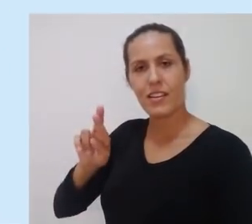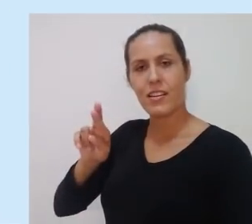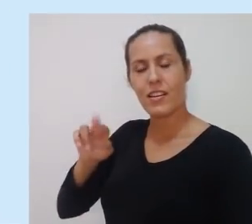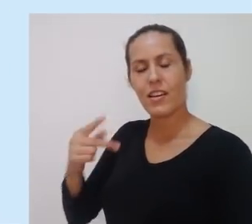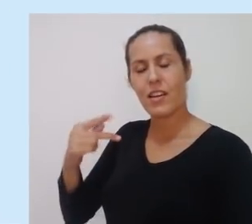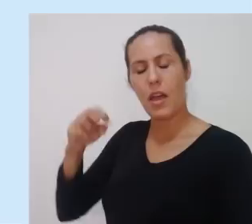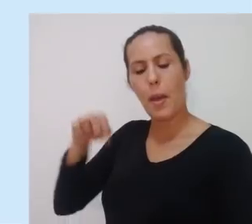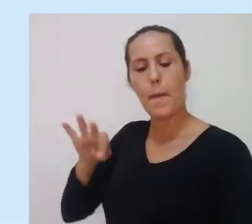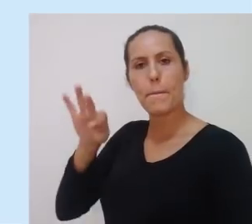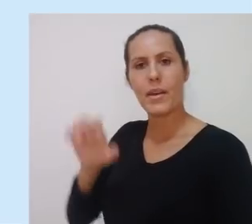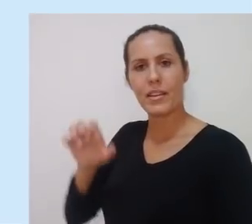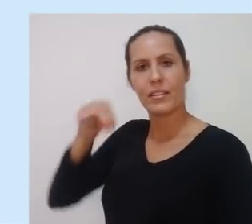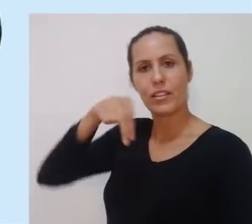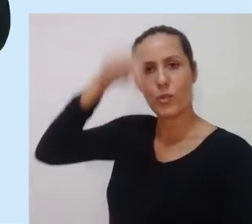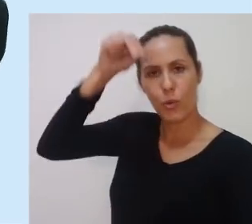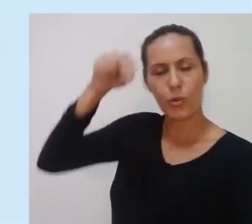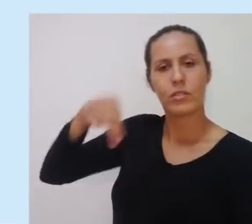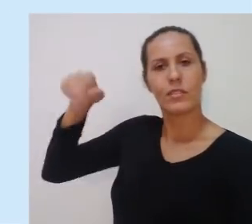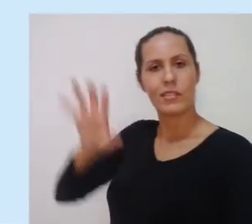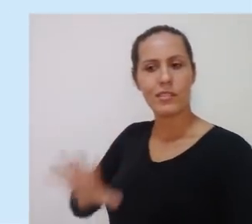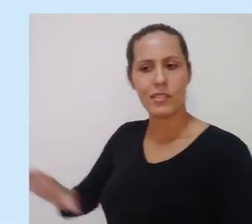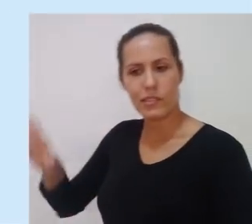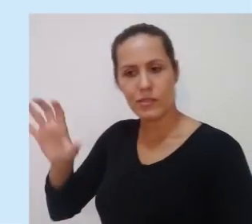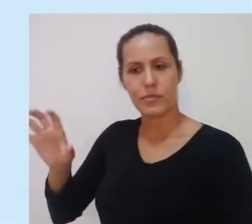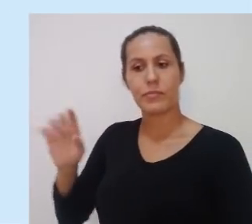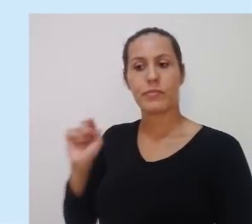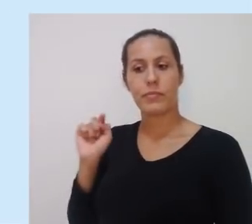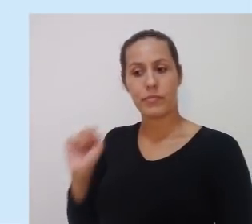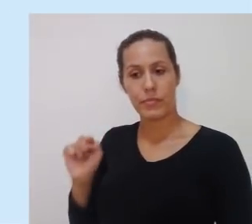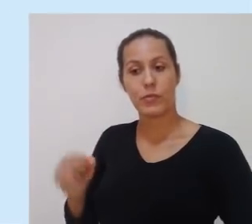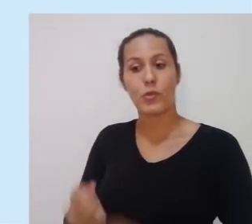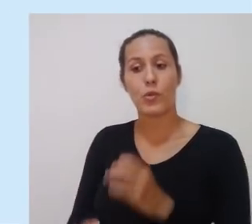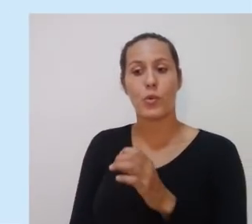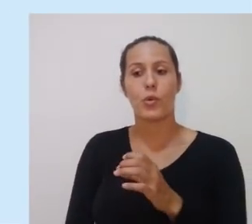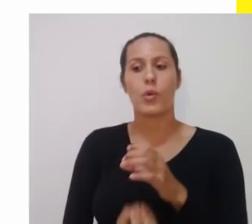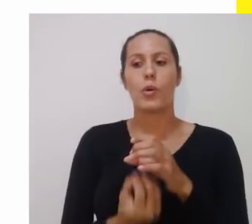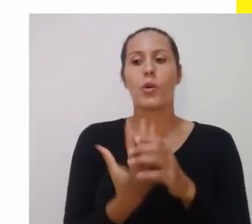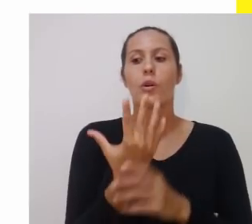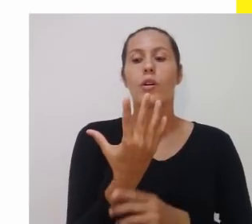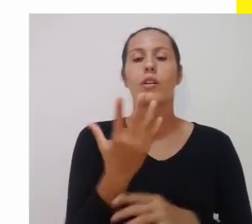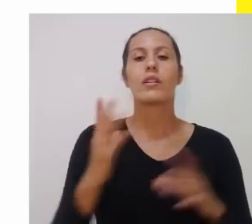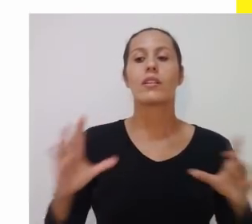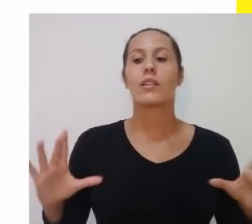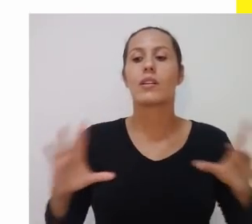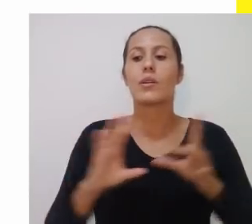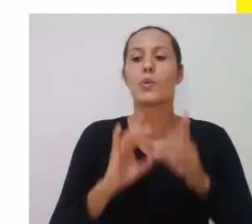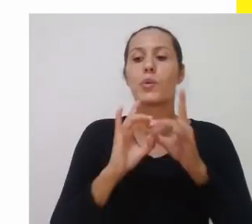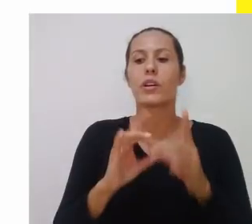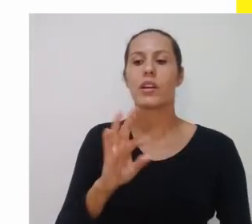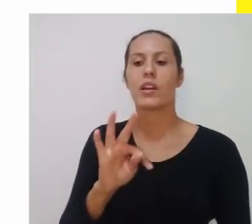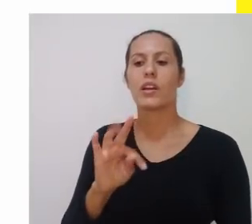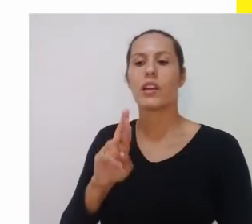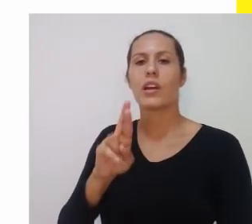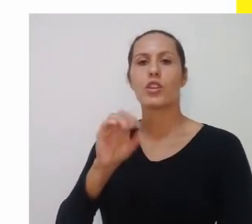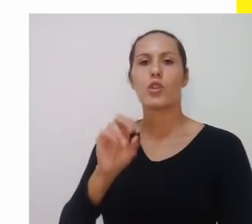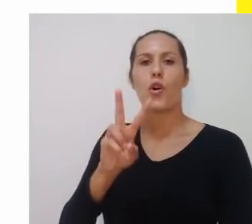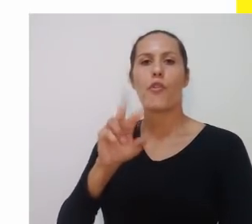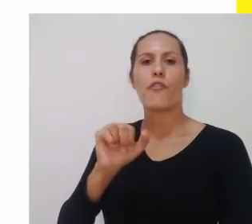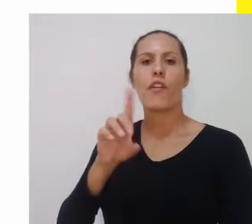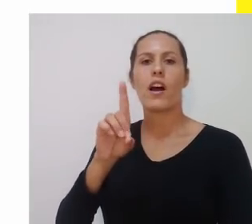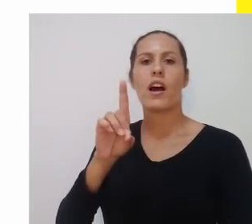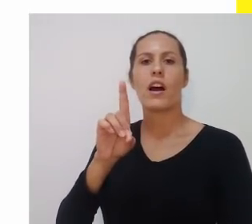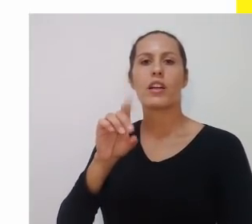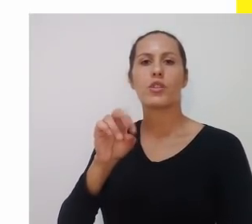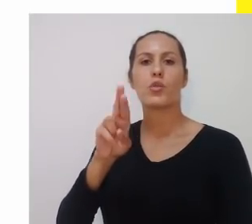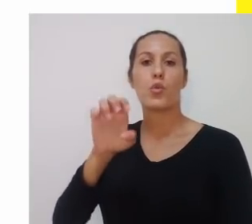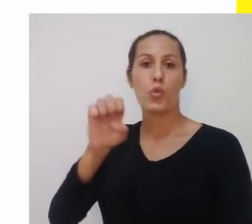típico da nossa região e também subindo mais ao norte. Sua origem é ligada aos